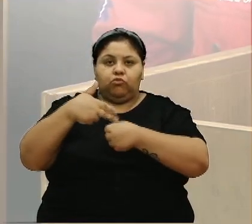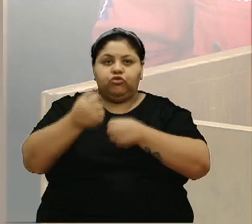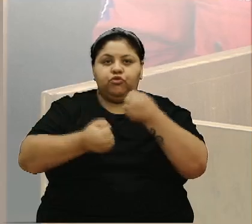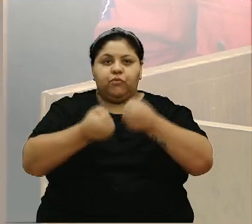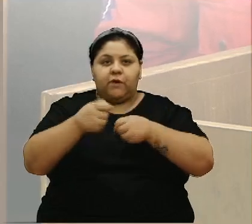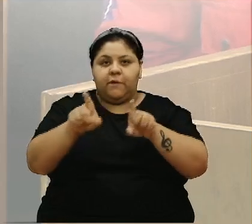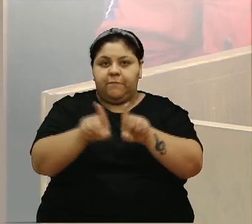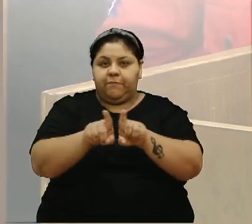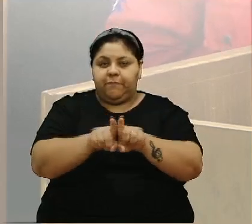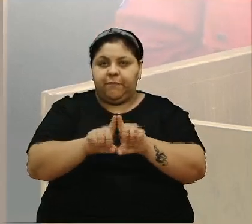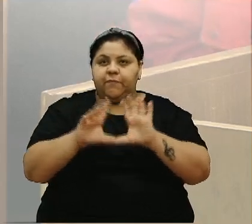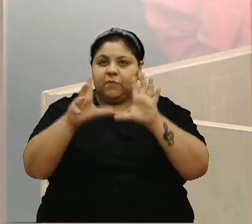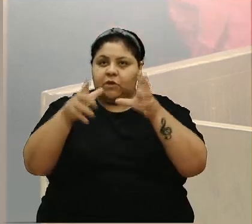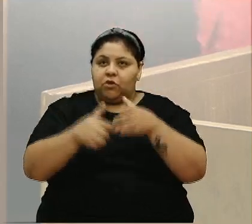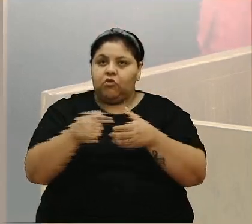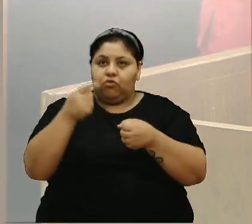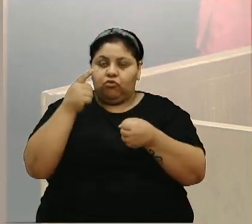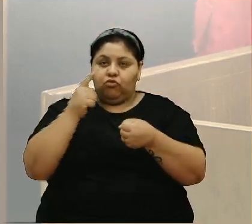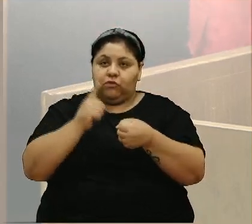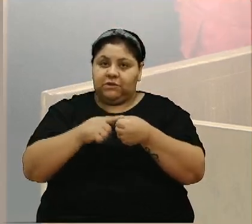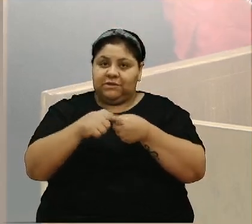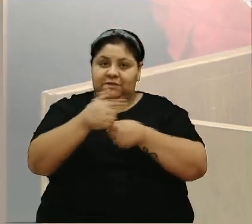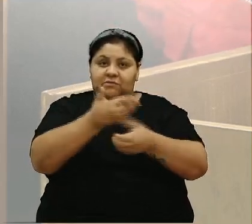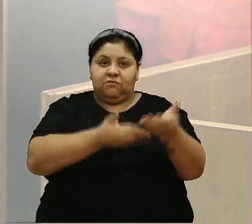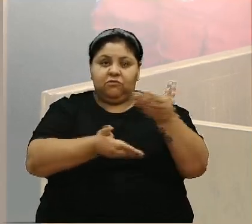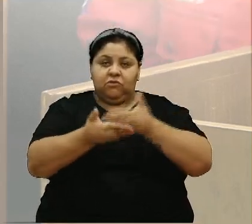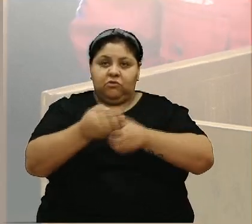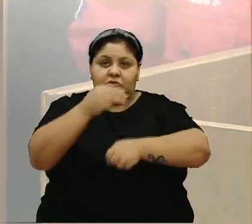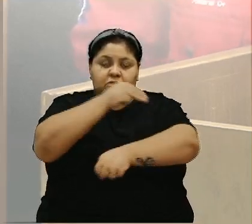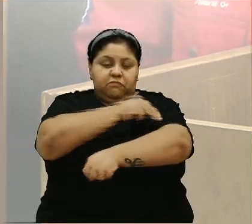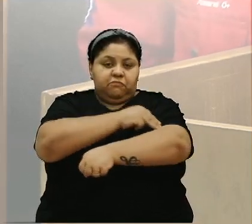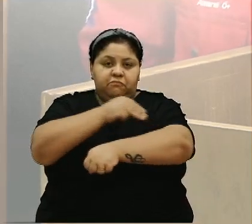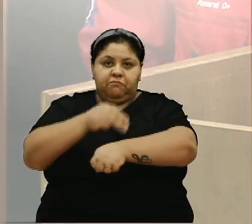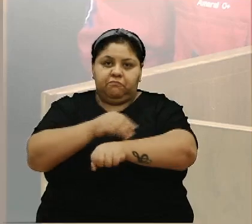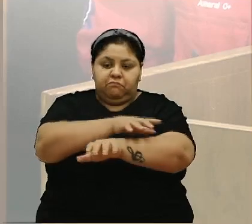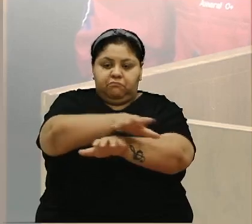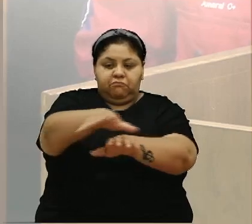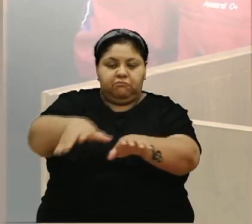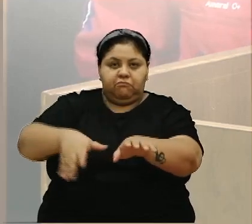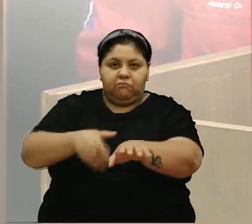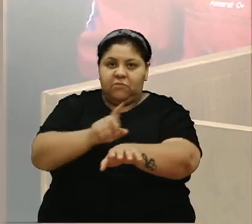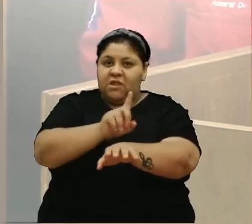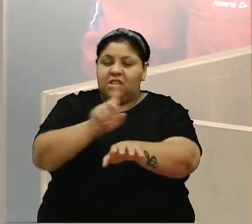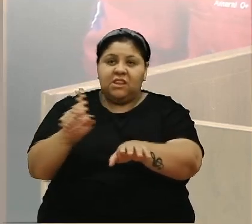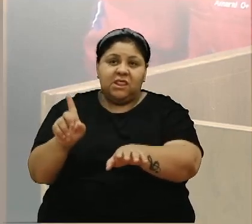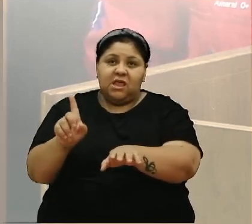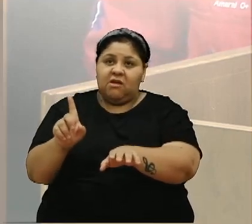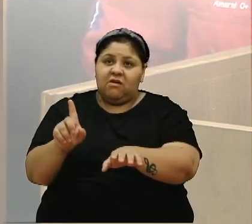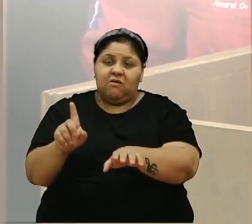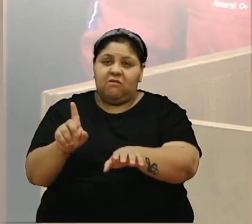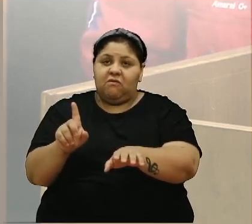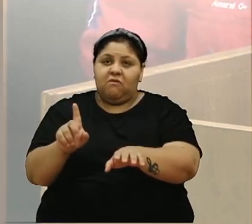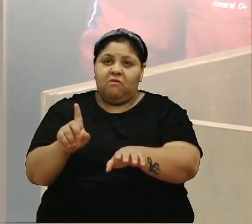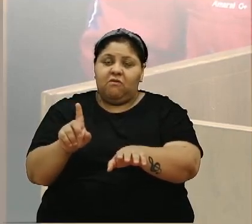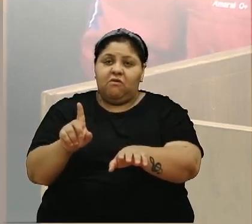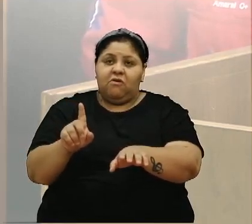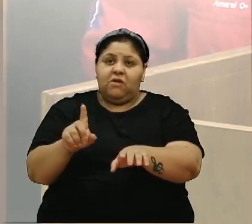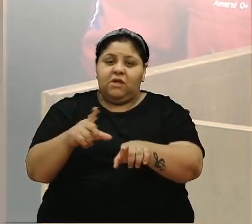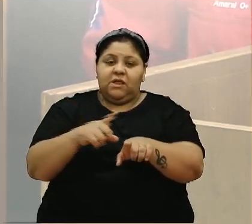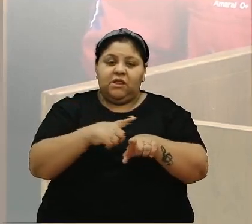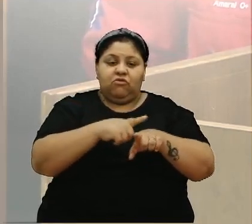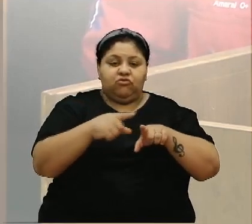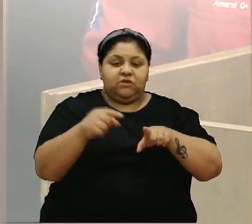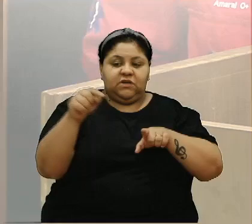então. Todas essas cidades que a gente atendeu, Mussum, todas essas cidades, a gente não foi à toa nessa cidade, a gente não saiu